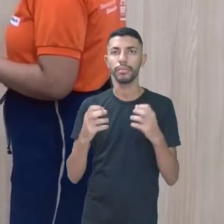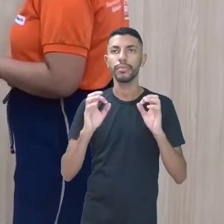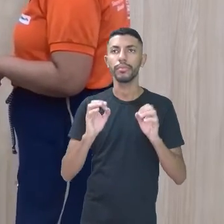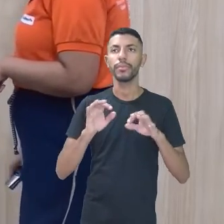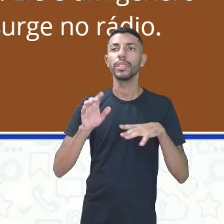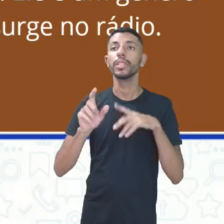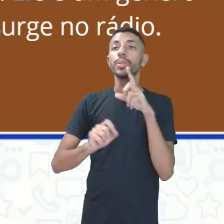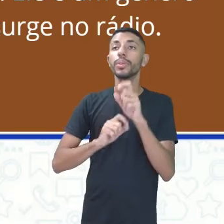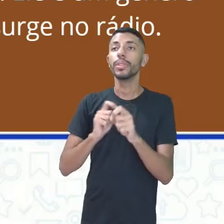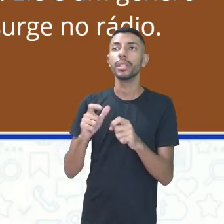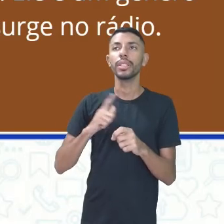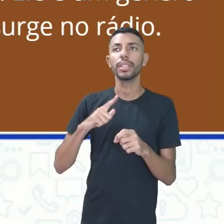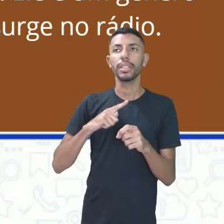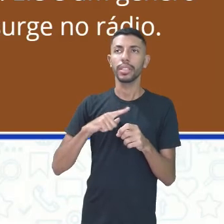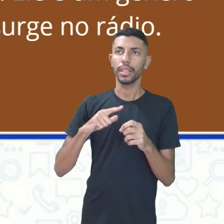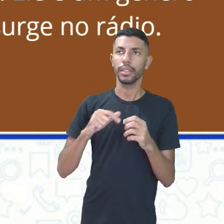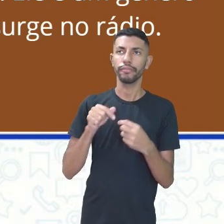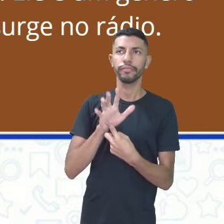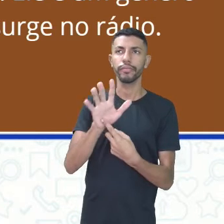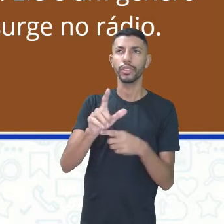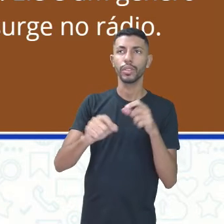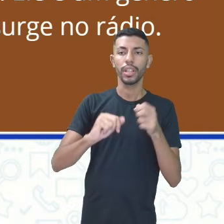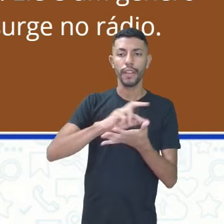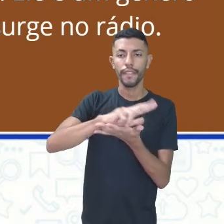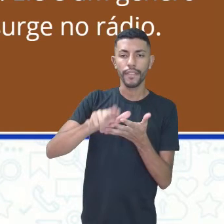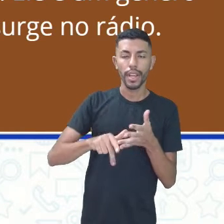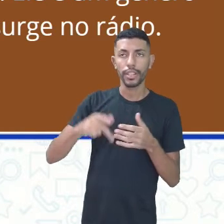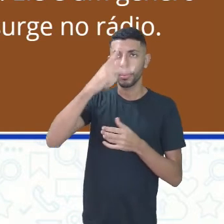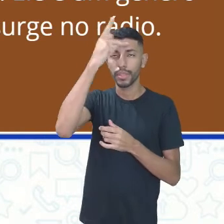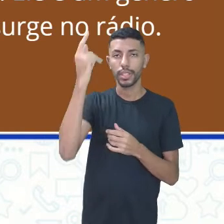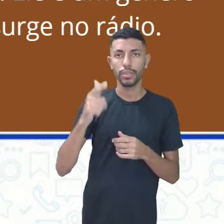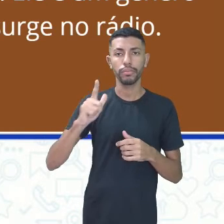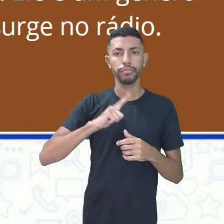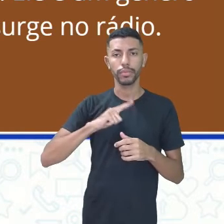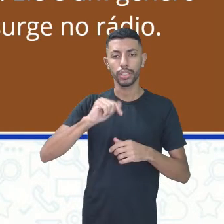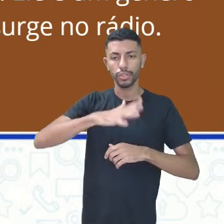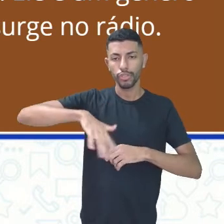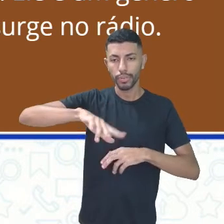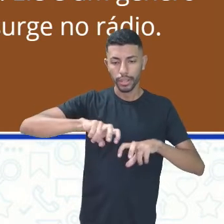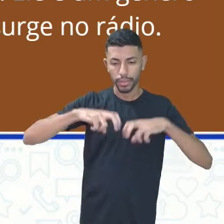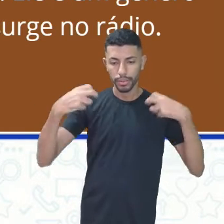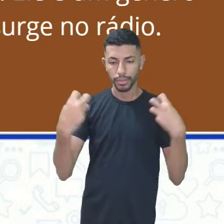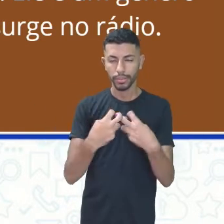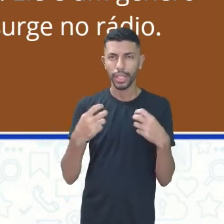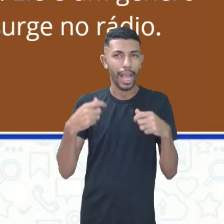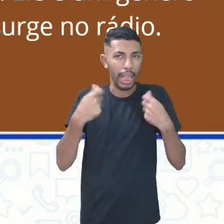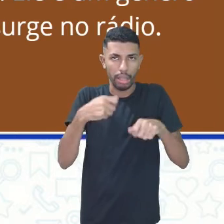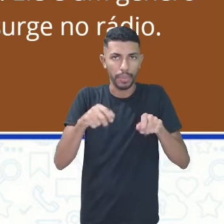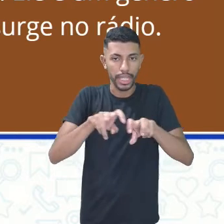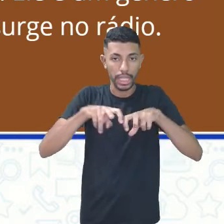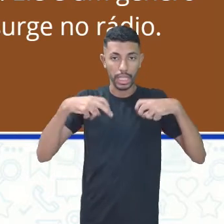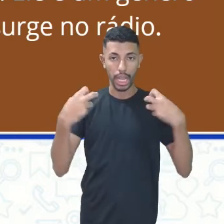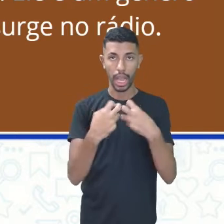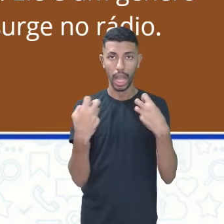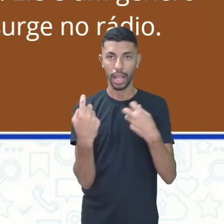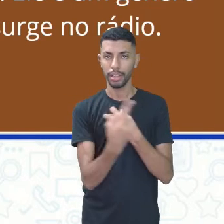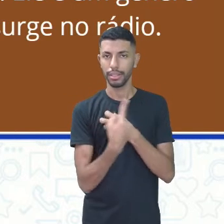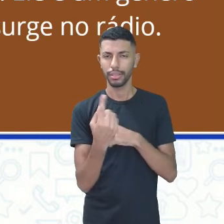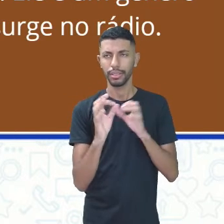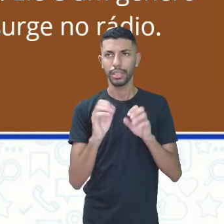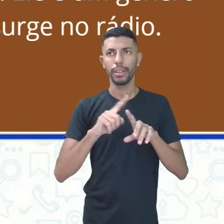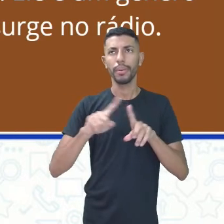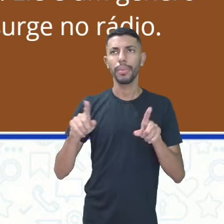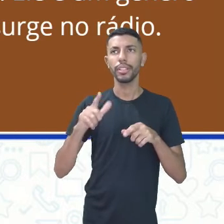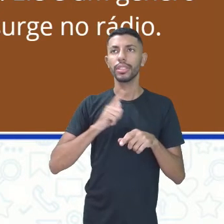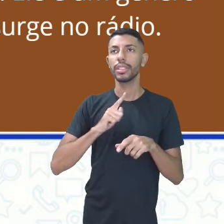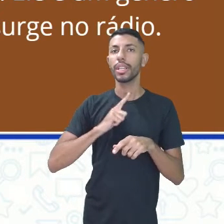de apresentação em que várias pessoas dividem o mesmo espaço em uma mesa, que não precisa ser redonda, tá, gente? Mas